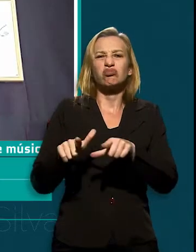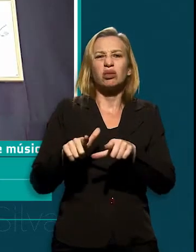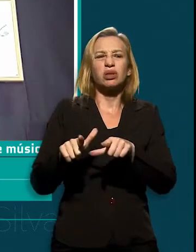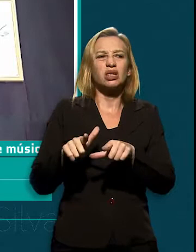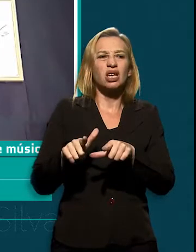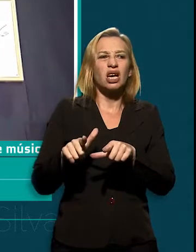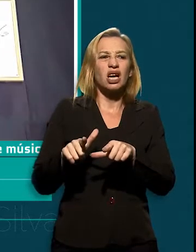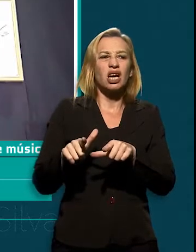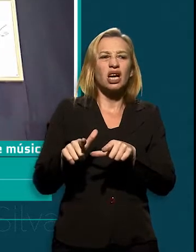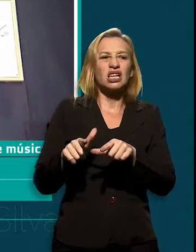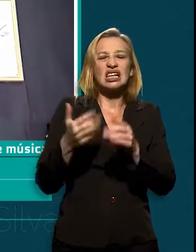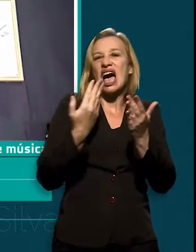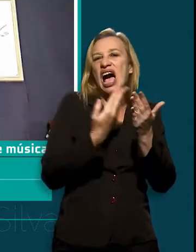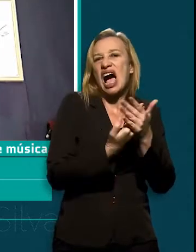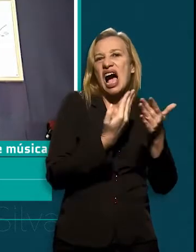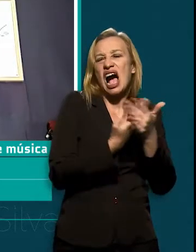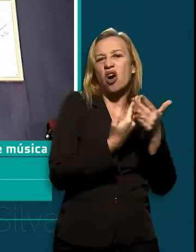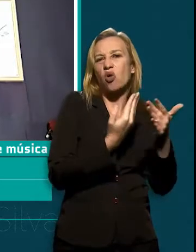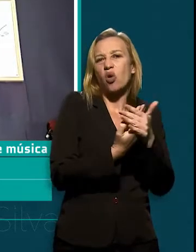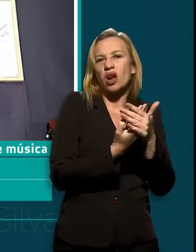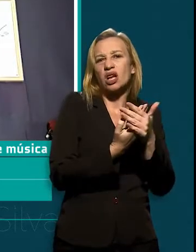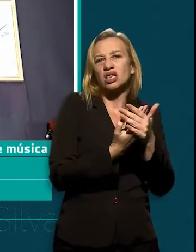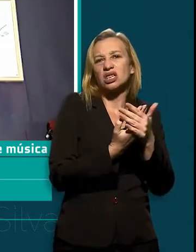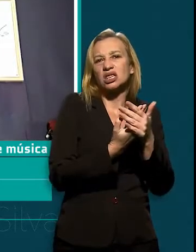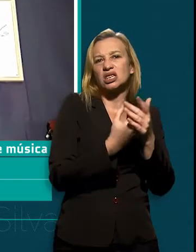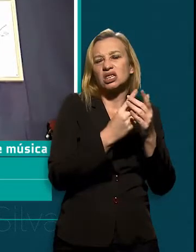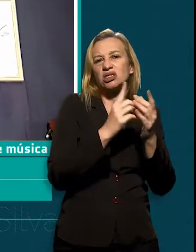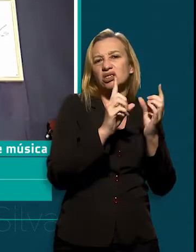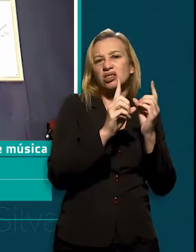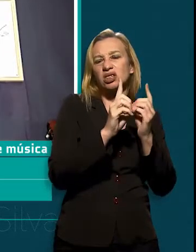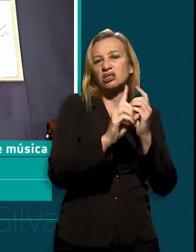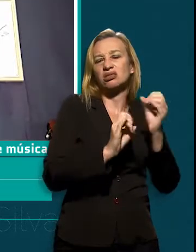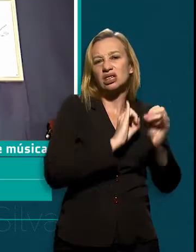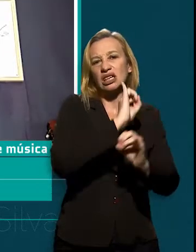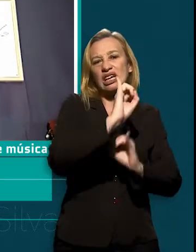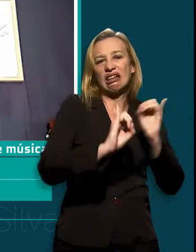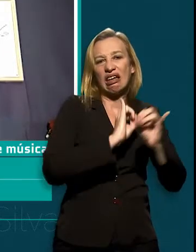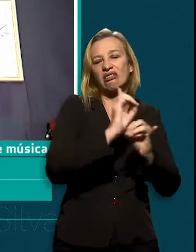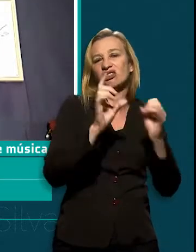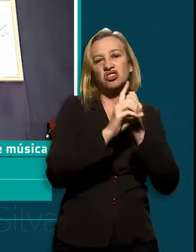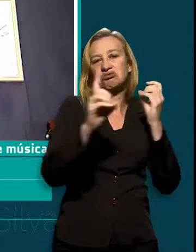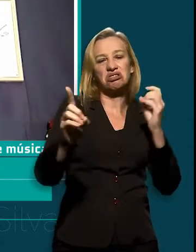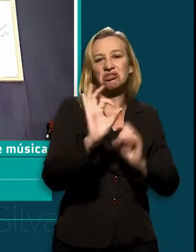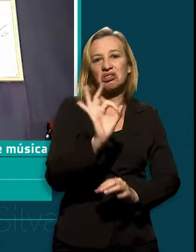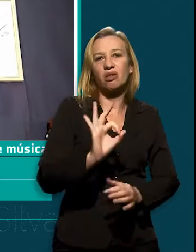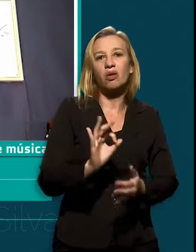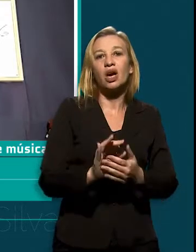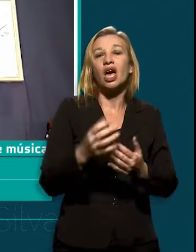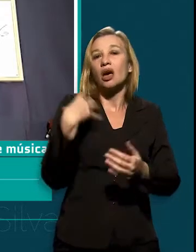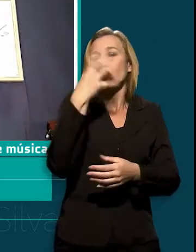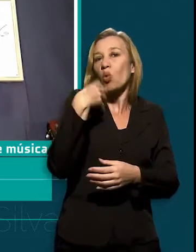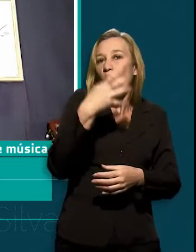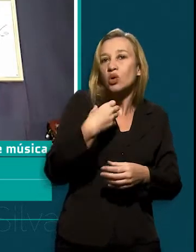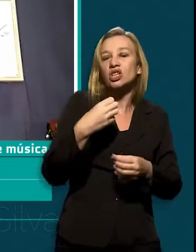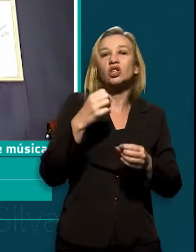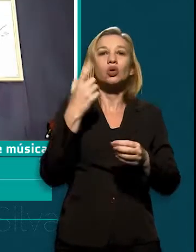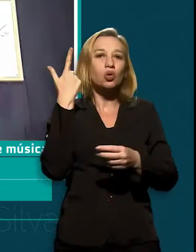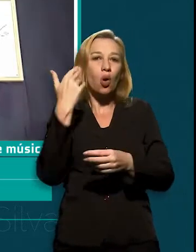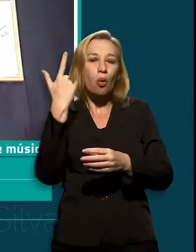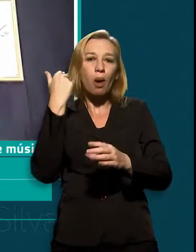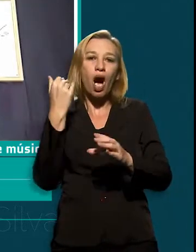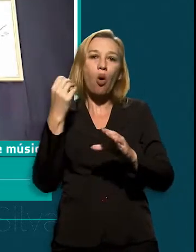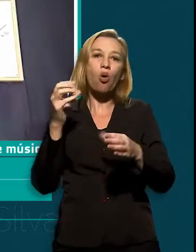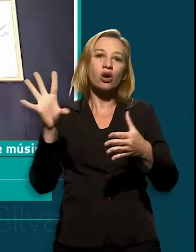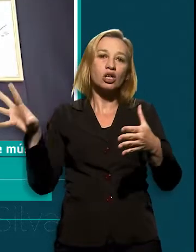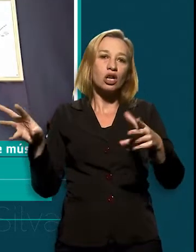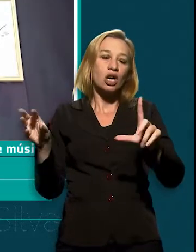trabalhava muito essa questão para aulas, assim, propriamente dito, né? Então, é igual na música, é muito comum postar